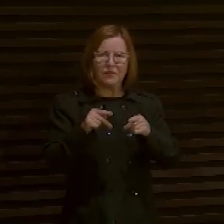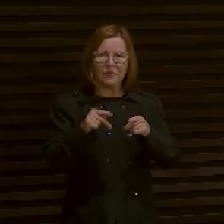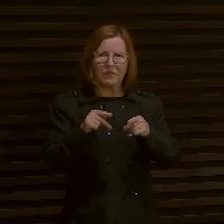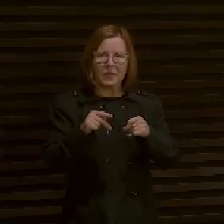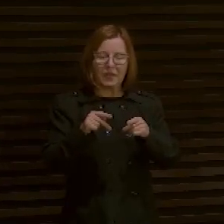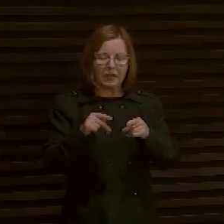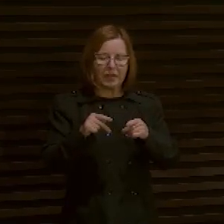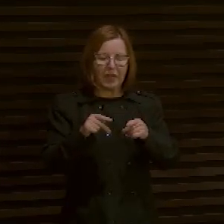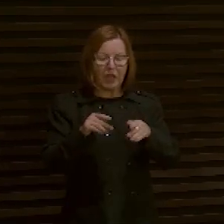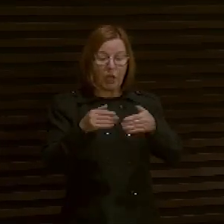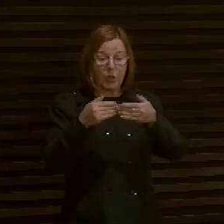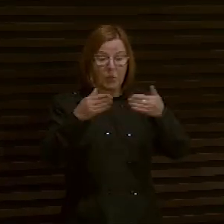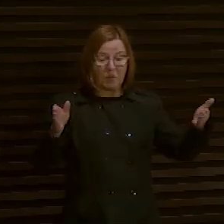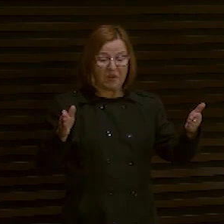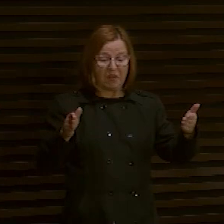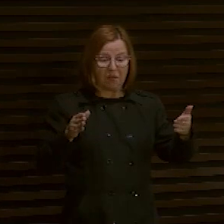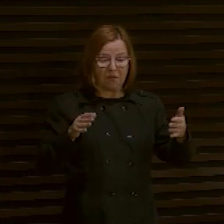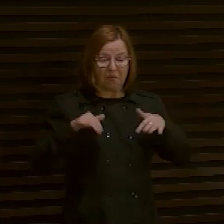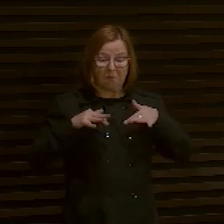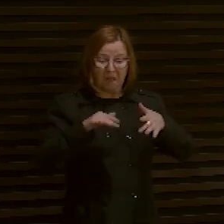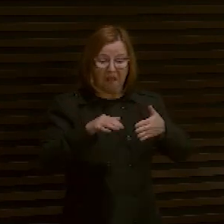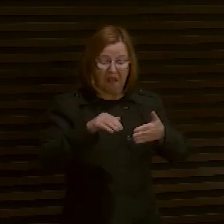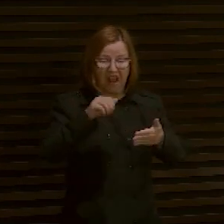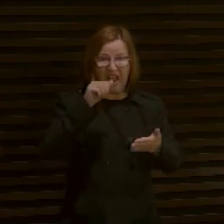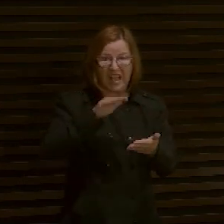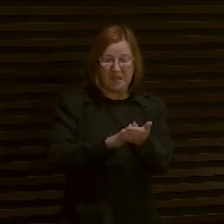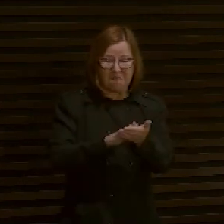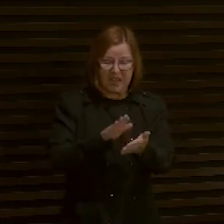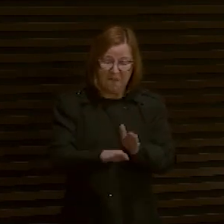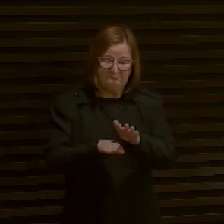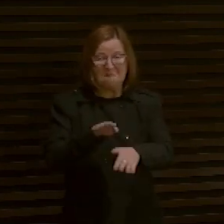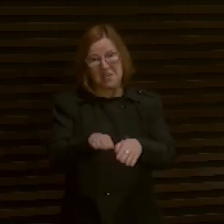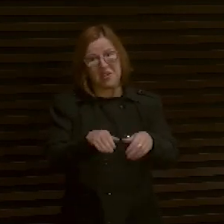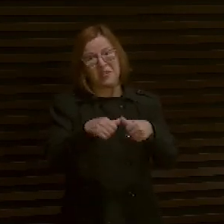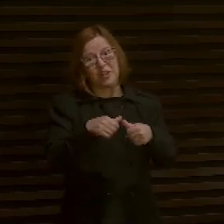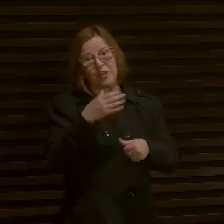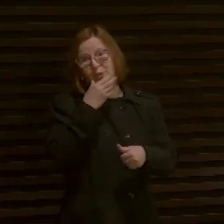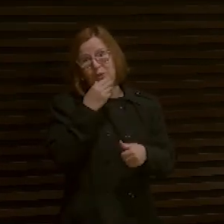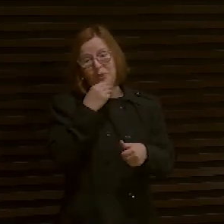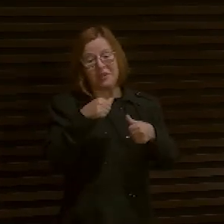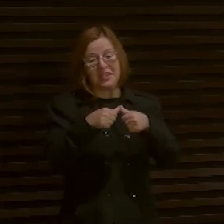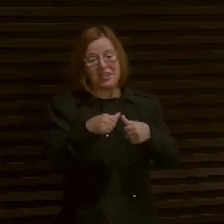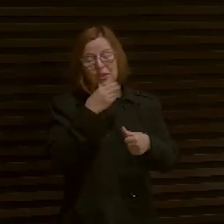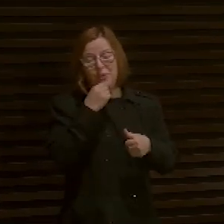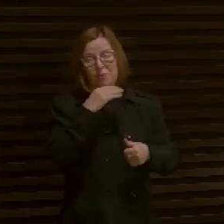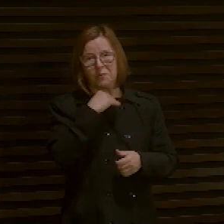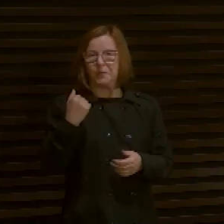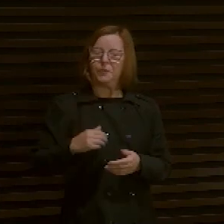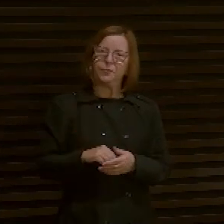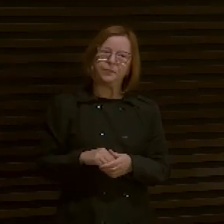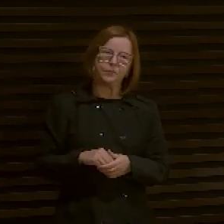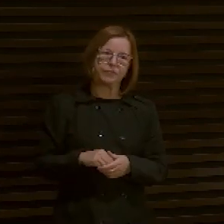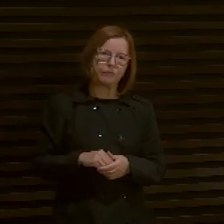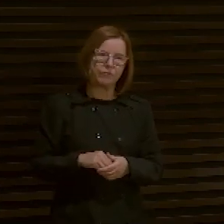fartura de comida, é anunciada a libertação do povo, imagina o desespero do povo. A gente não sabe exatamente quanto tempo se passou, mas para